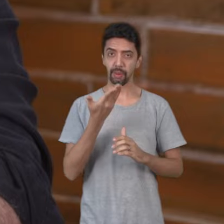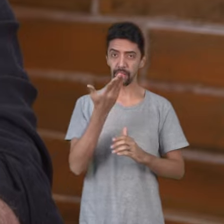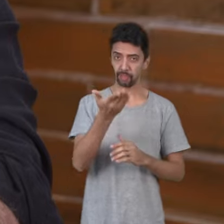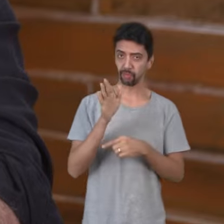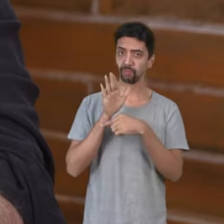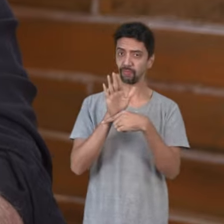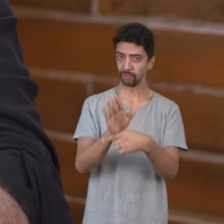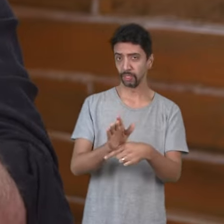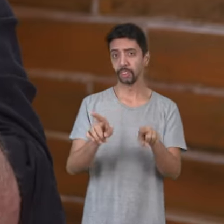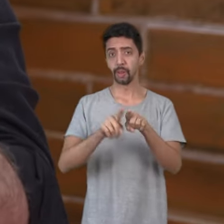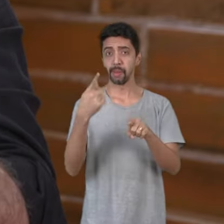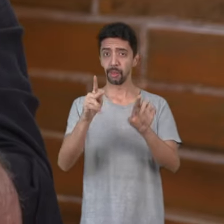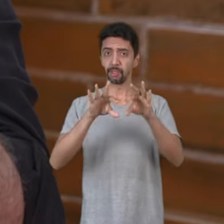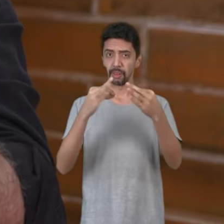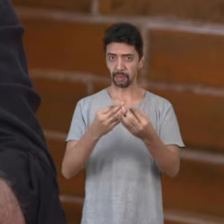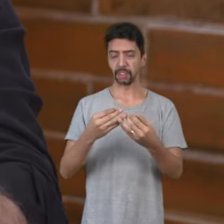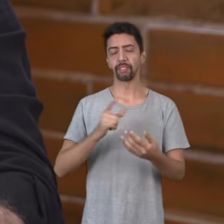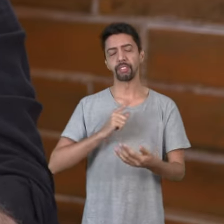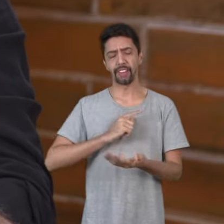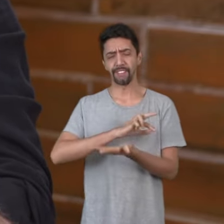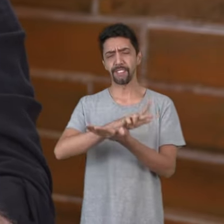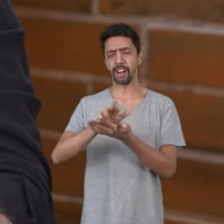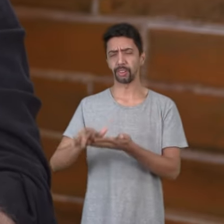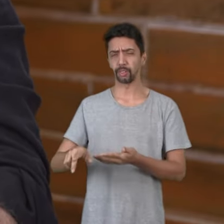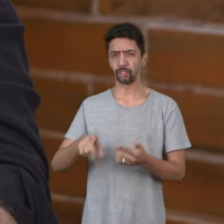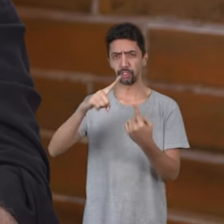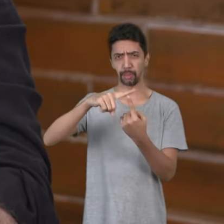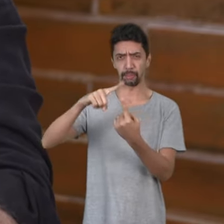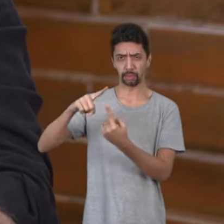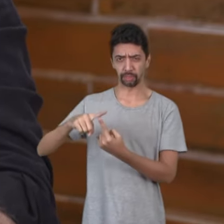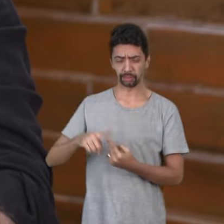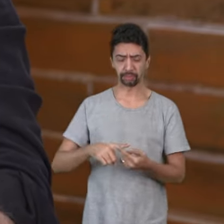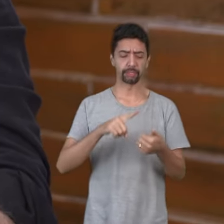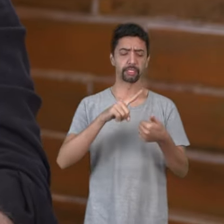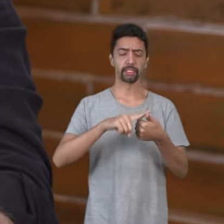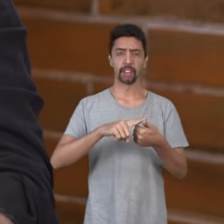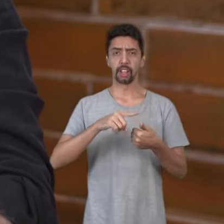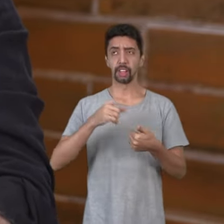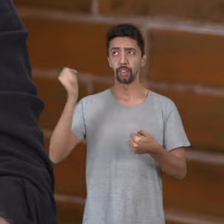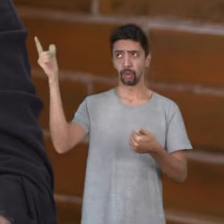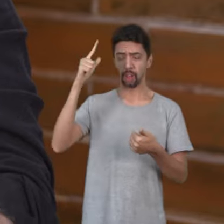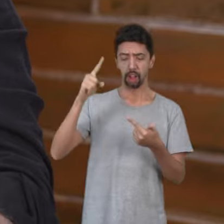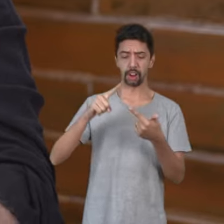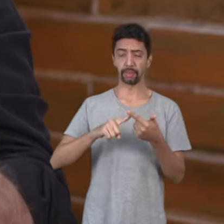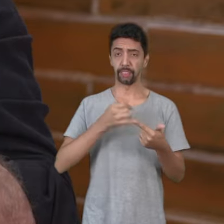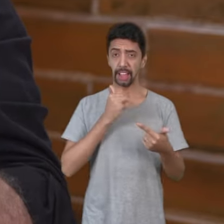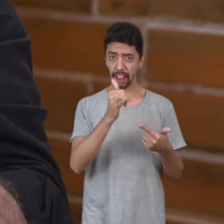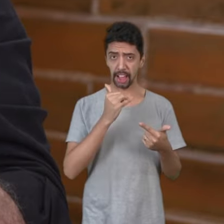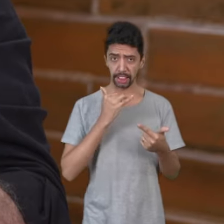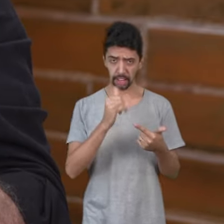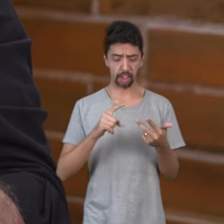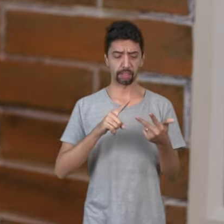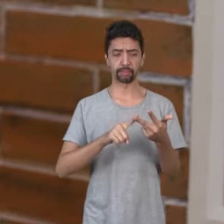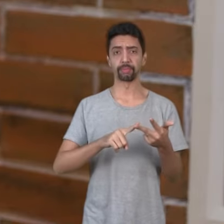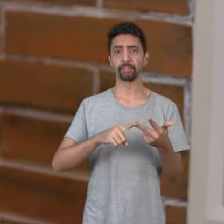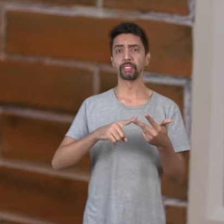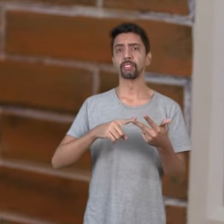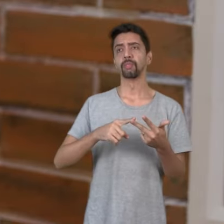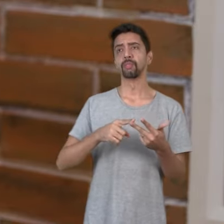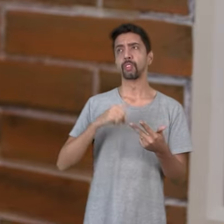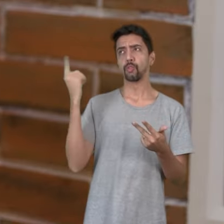dessas duas energias, elétrica e solar, temos a eólica, carvão, gás natural e ainda petróleo.